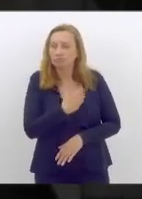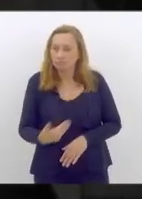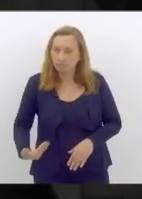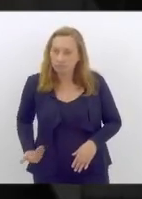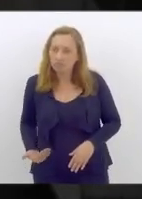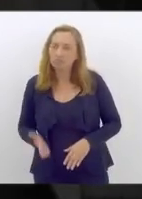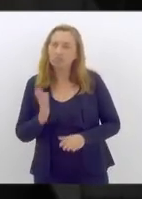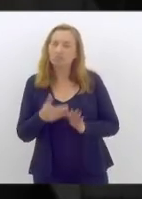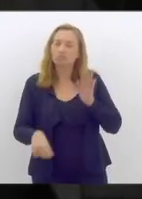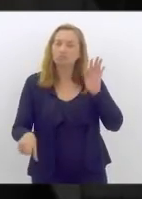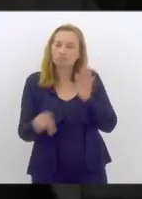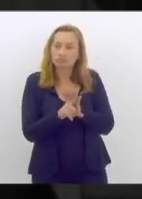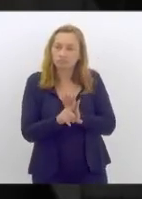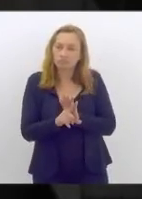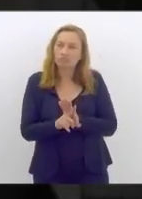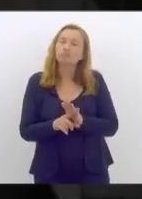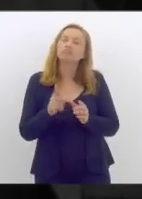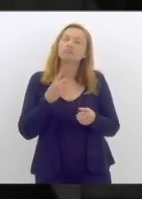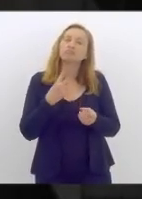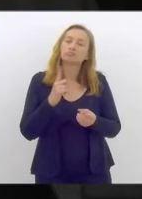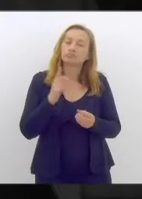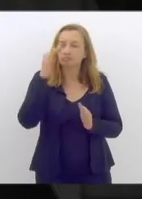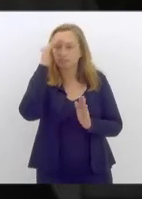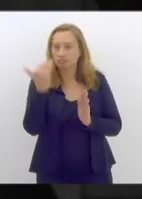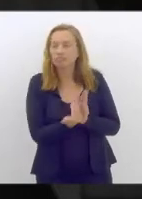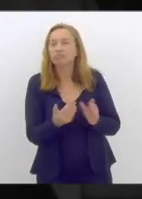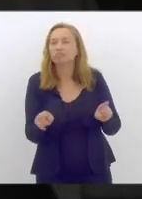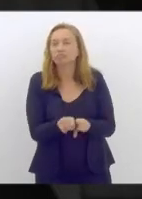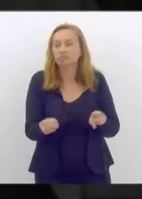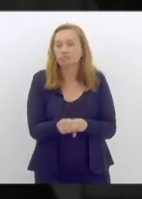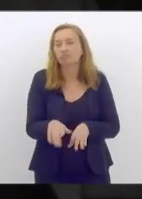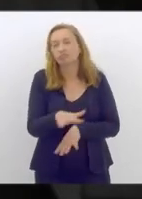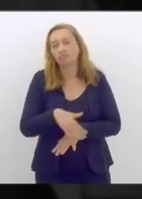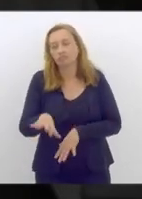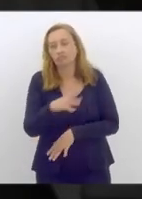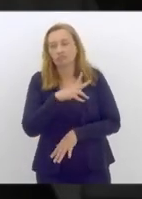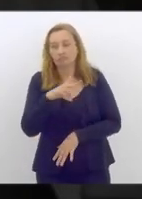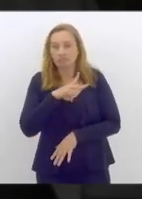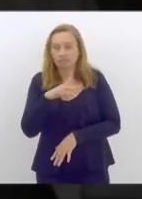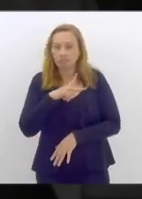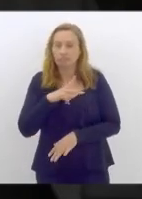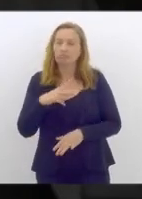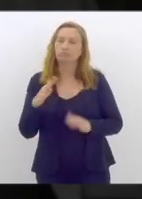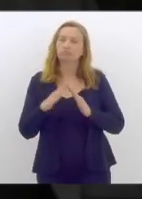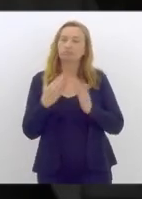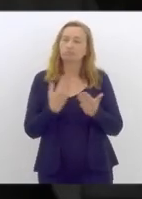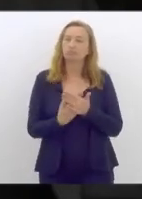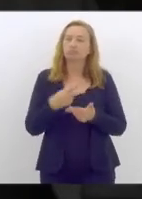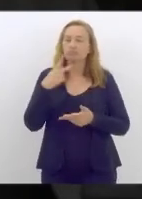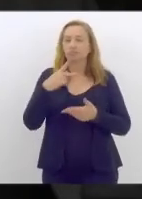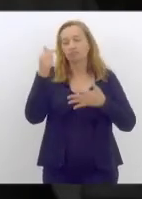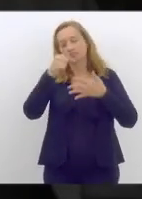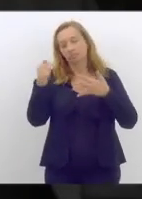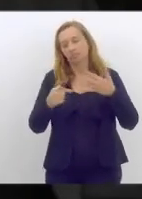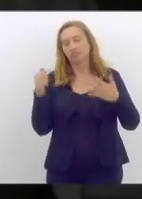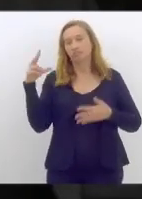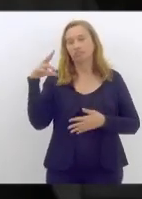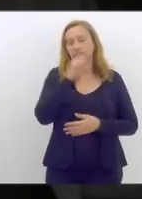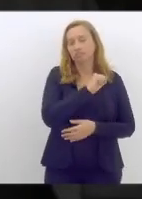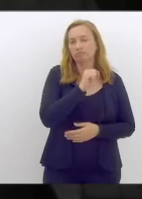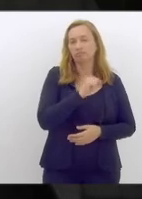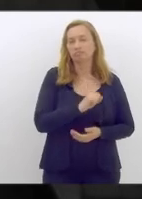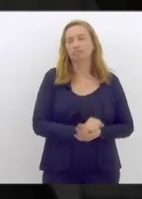a lei já garante mas ainda vem sendo descumprida e também de Magistério do setor privado por isso que daqui apontar alguns rápidos tópicos que